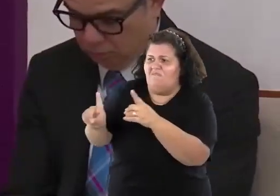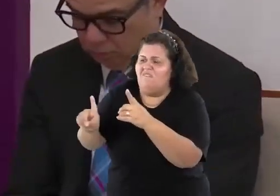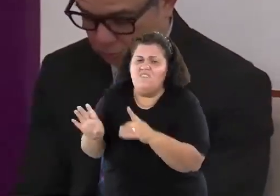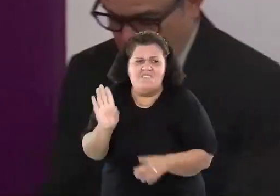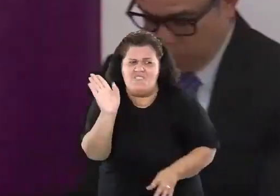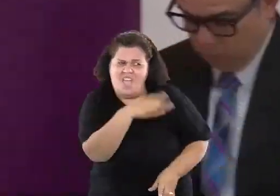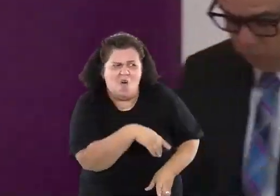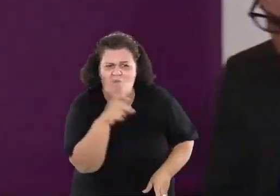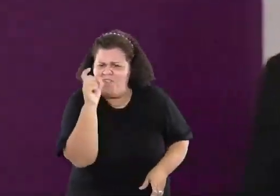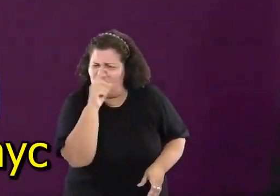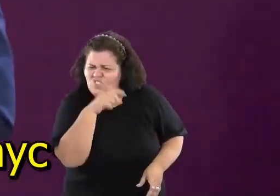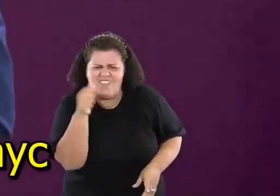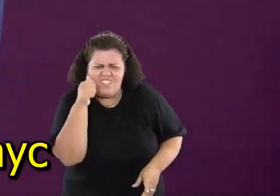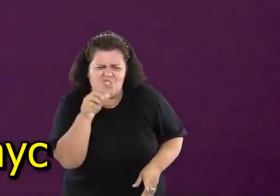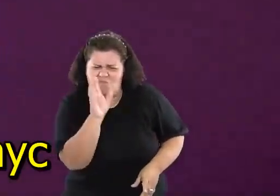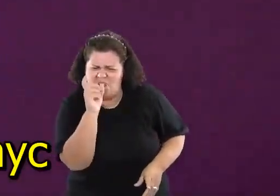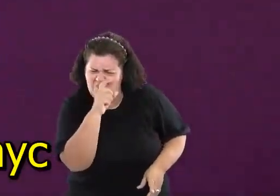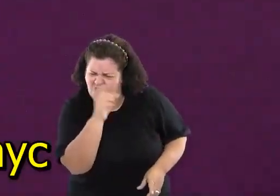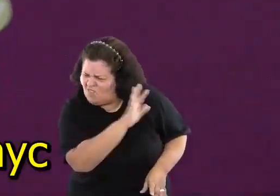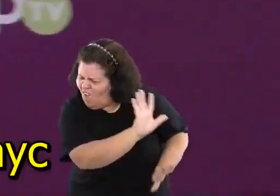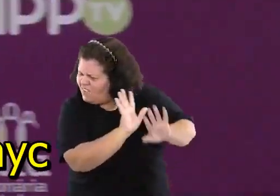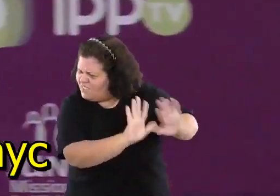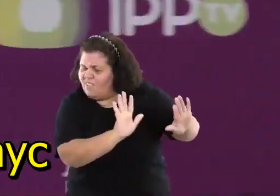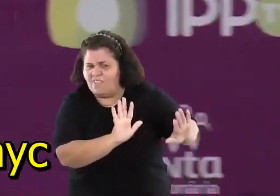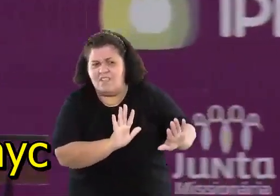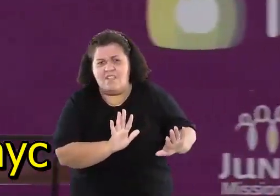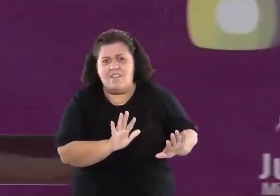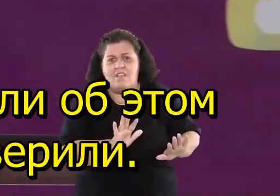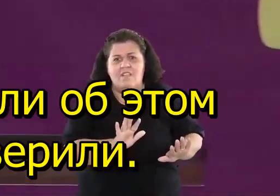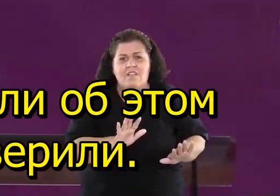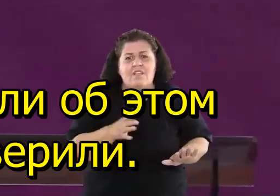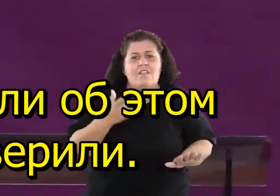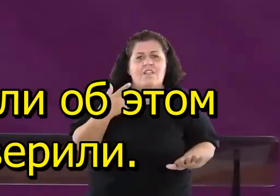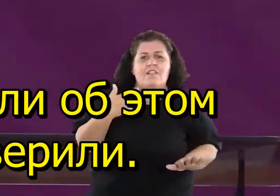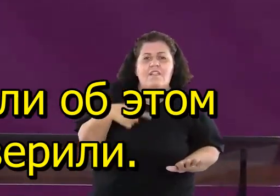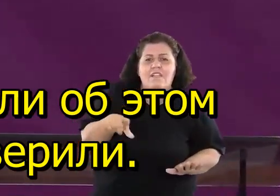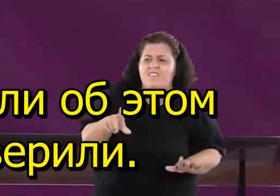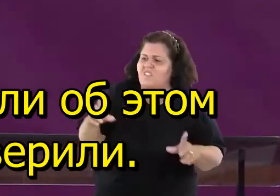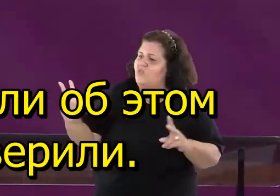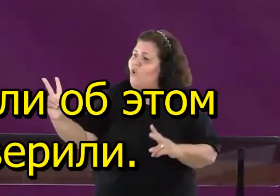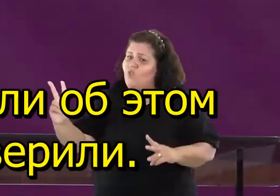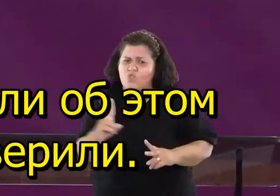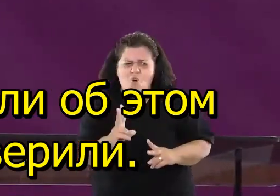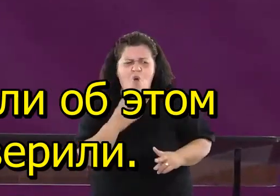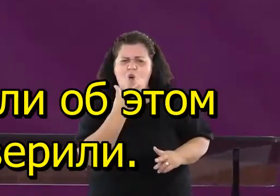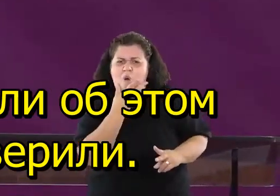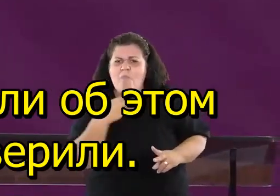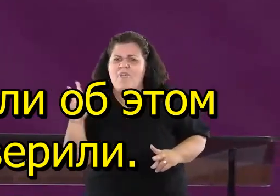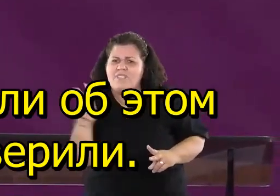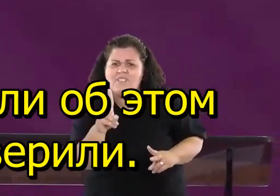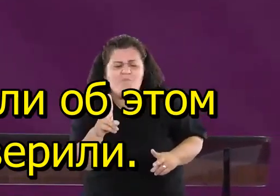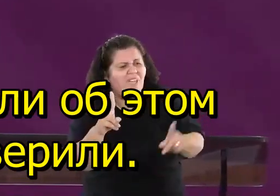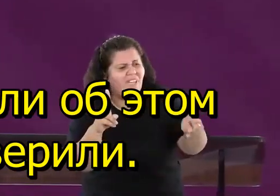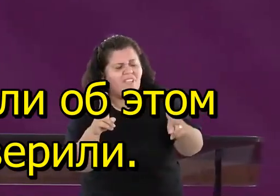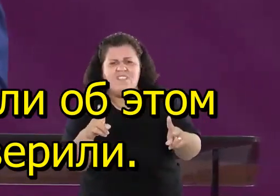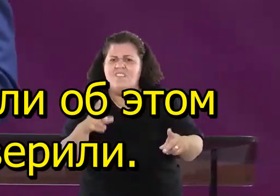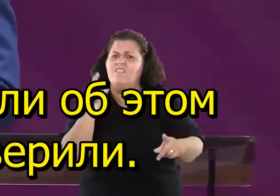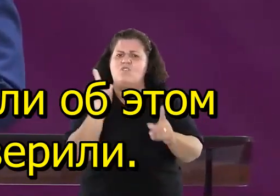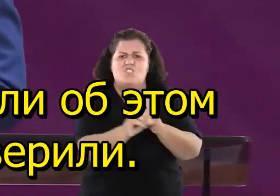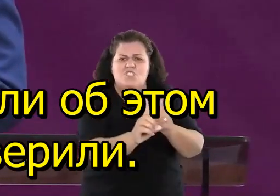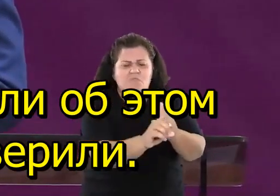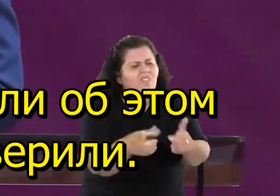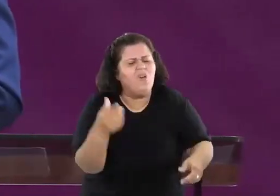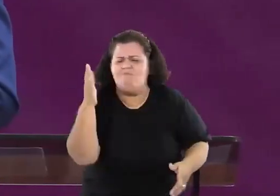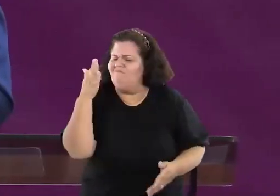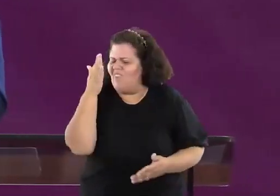mulheres. Aí, dos dois caminhantes de Emaús, tiveram encontro também com Jesus e vieram contar para os discípulos e eles não acreditaram também.